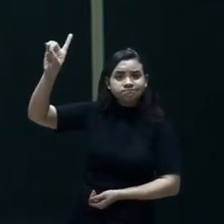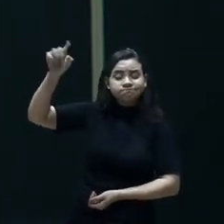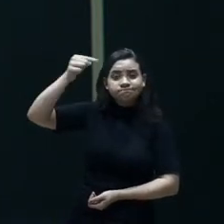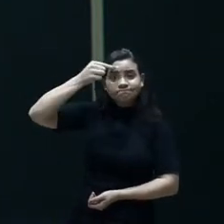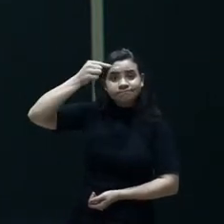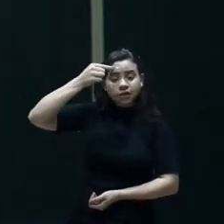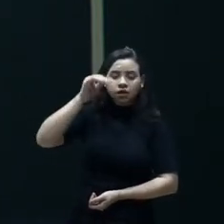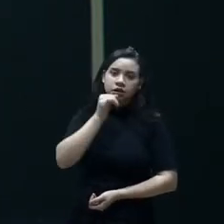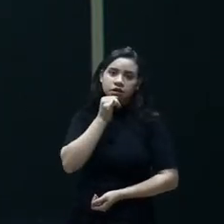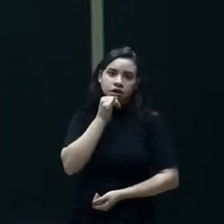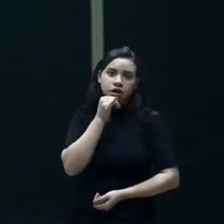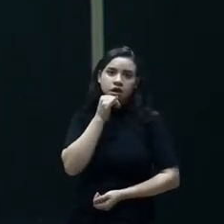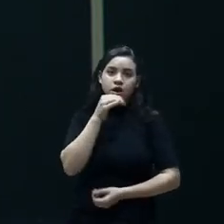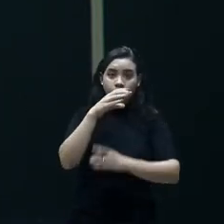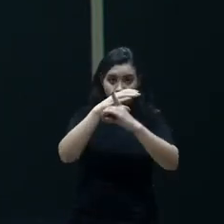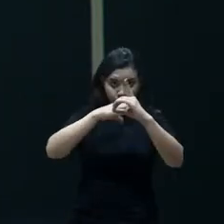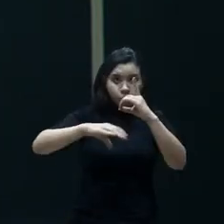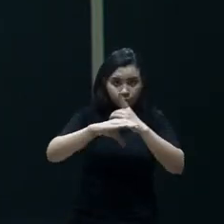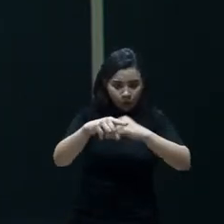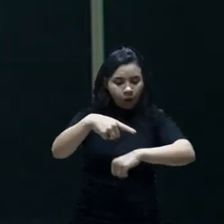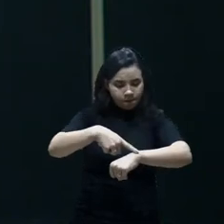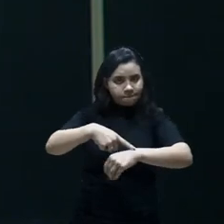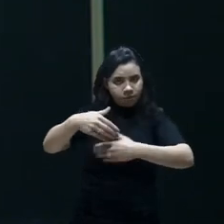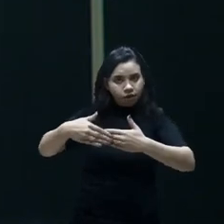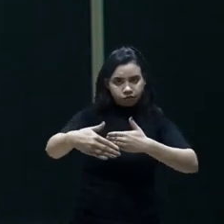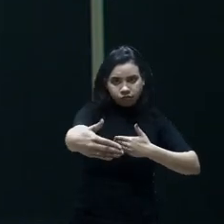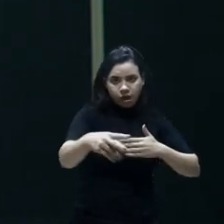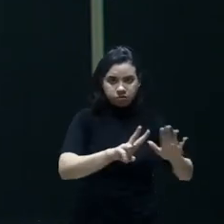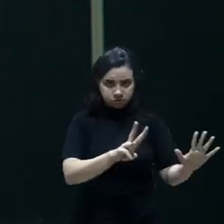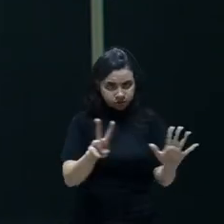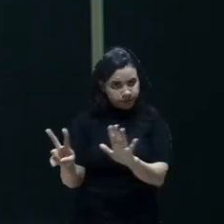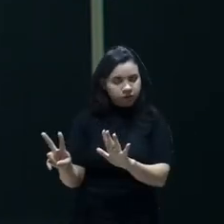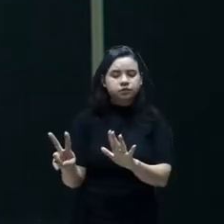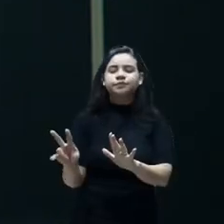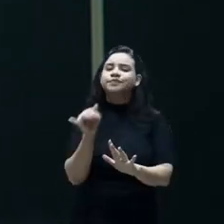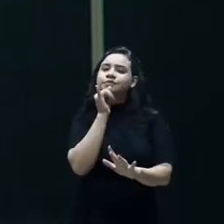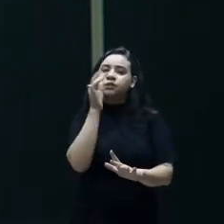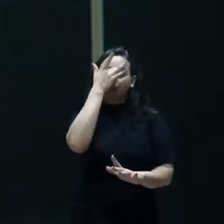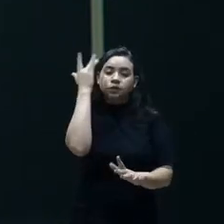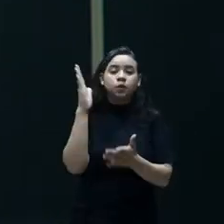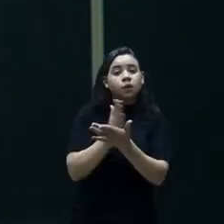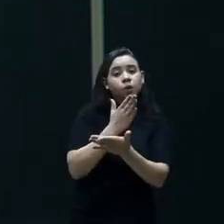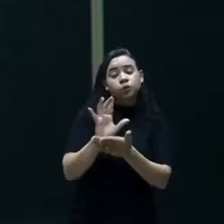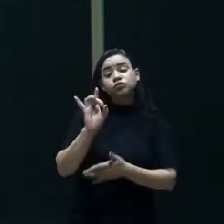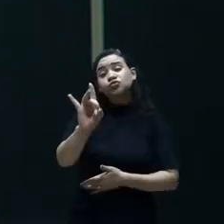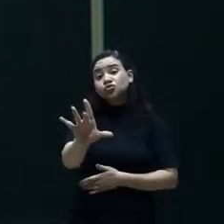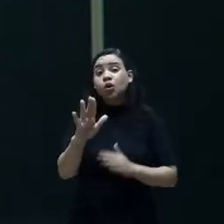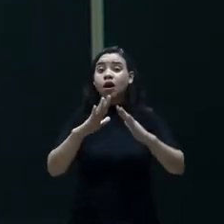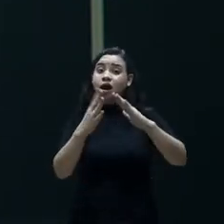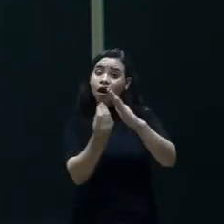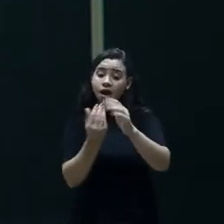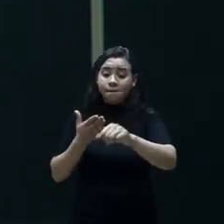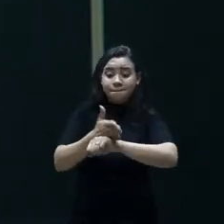que nós estamos aqui. Um momento durante a semana, eu sei que tem gente que só consegue vir no domingo,